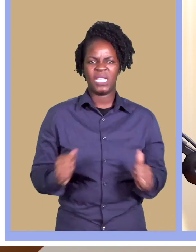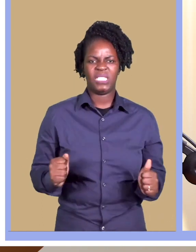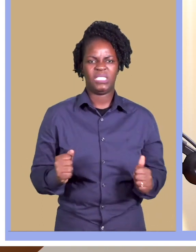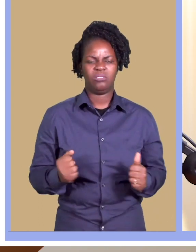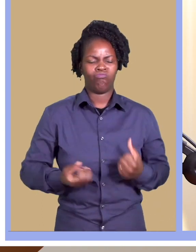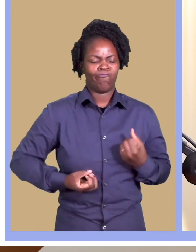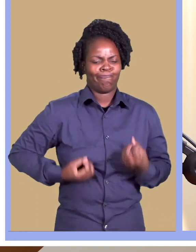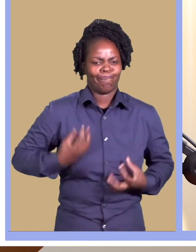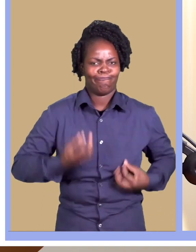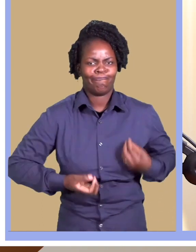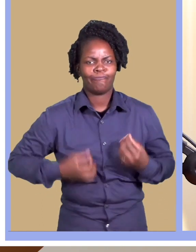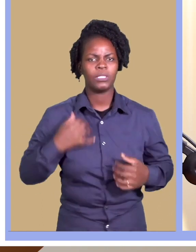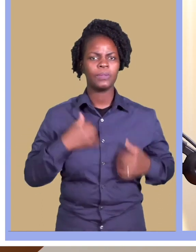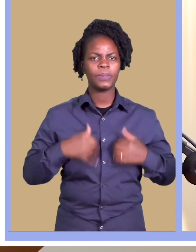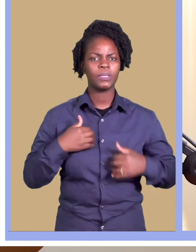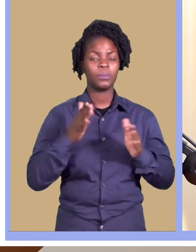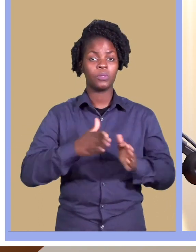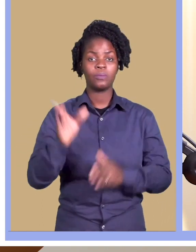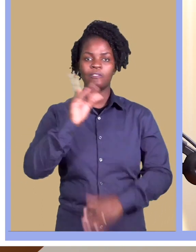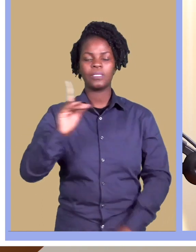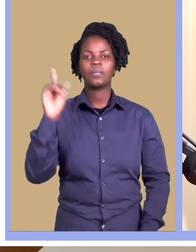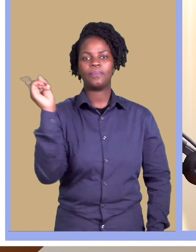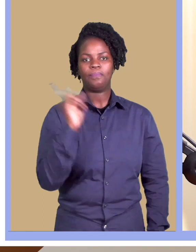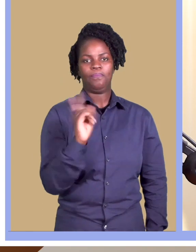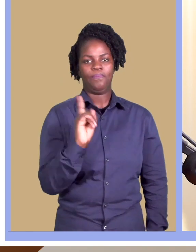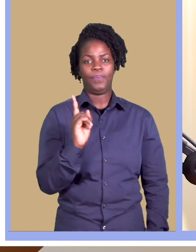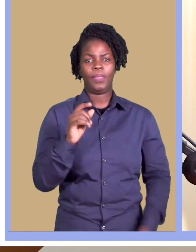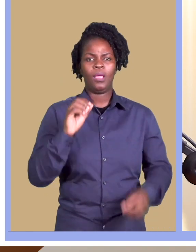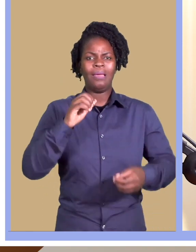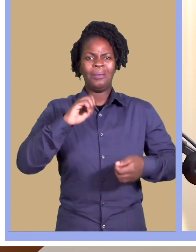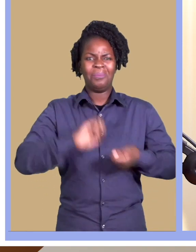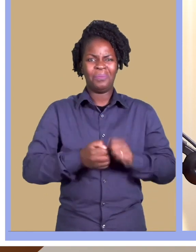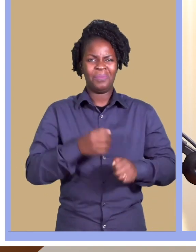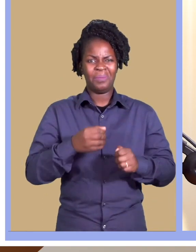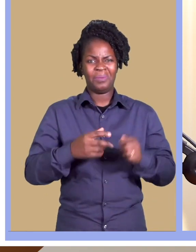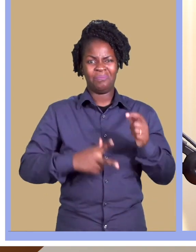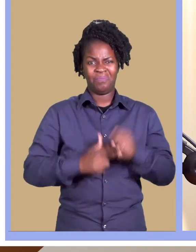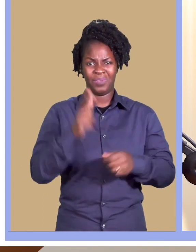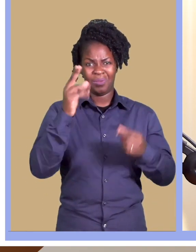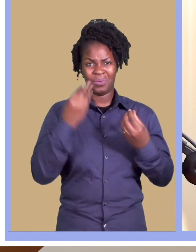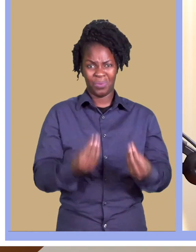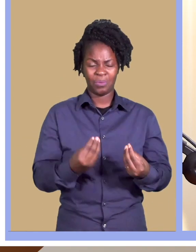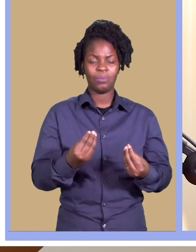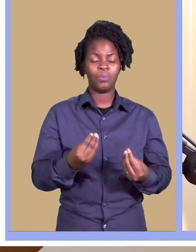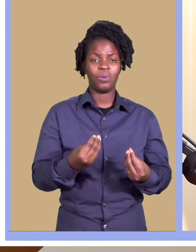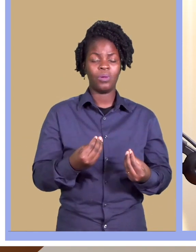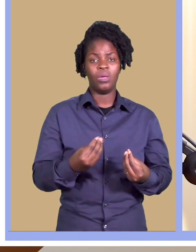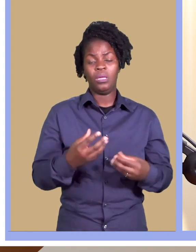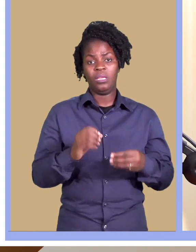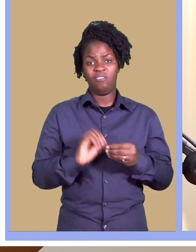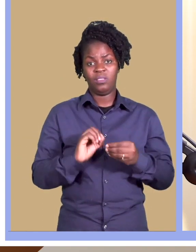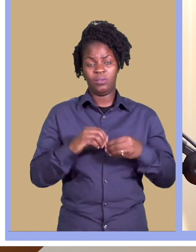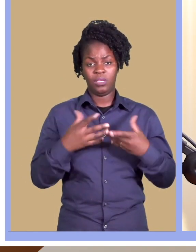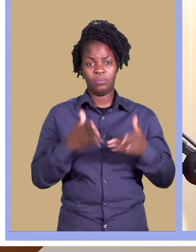as preocupações das pessoas com deficiência. Então, como resolver isso? Garantir que as pessoas que participam desses